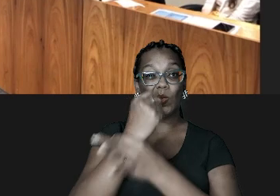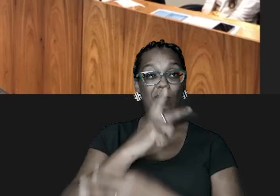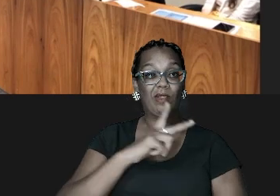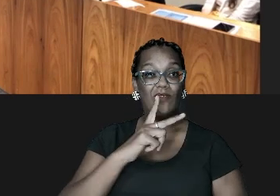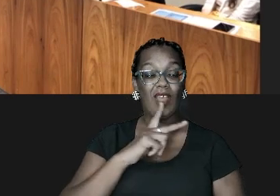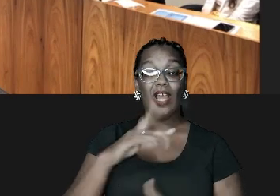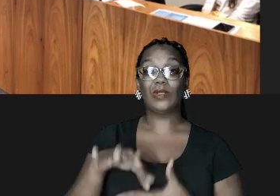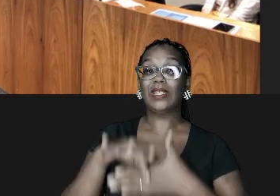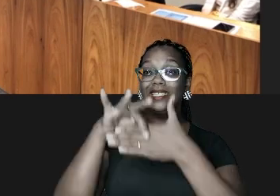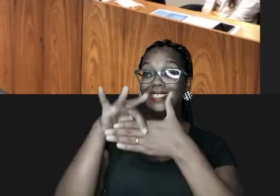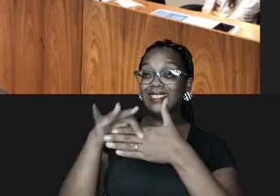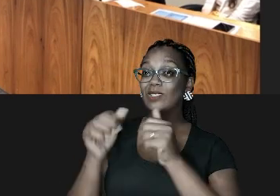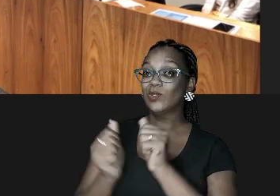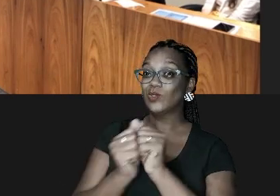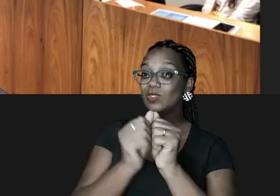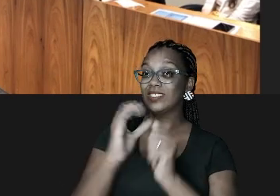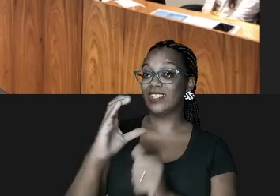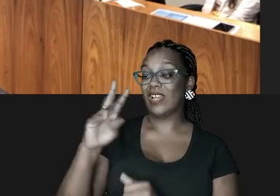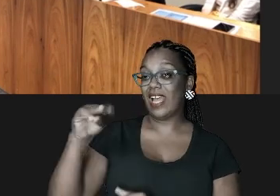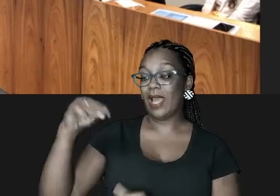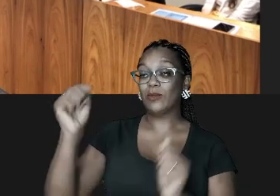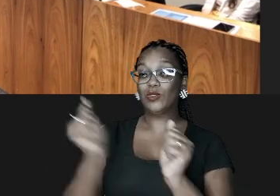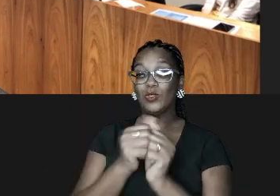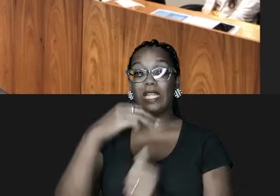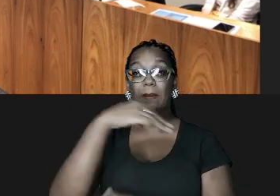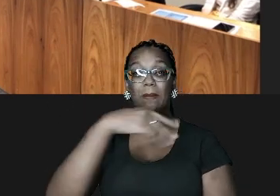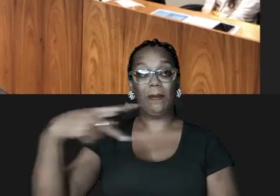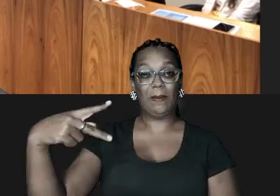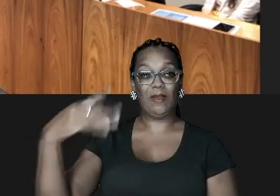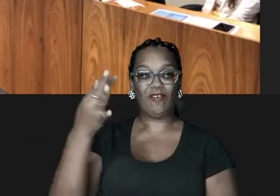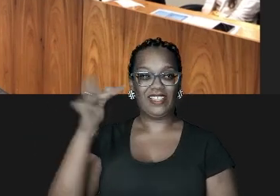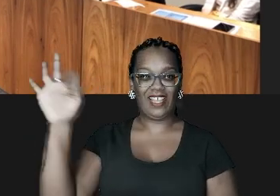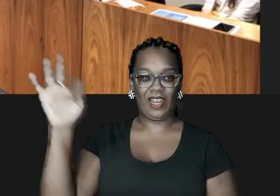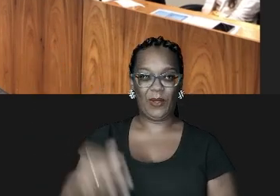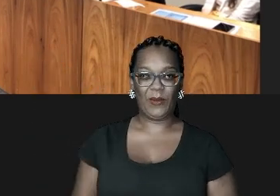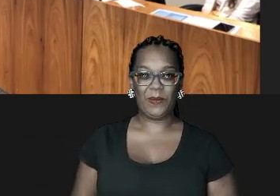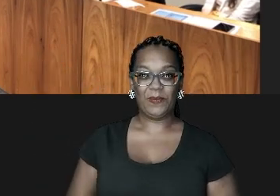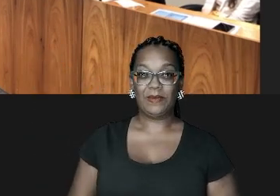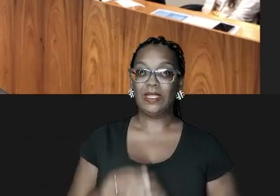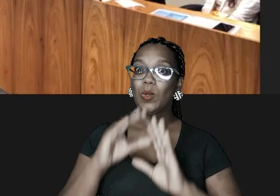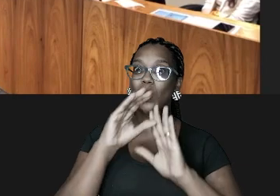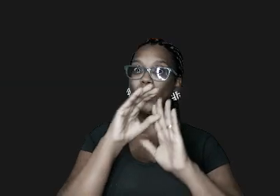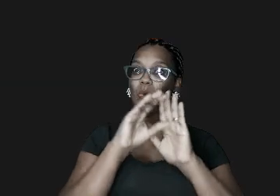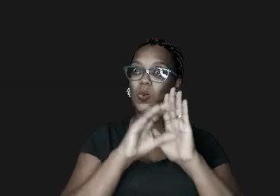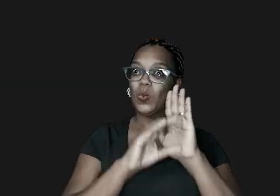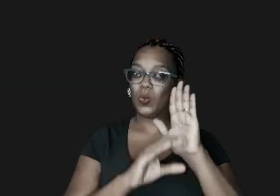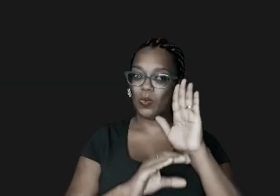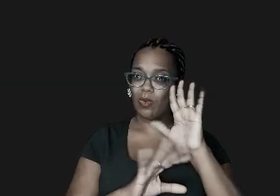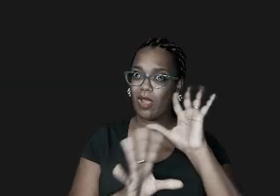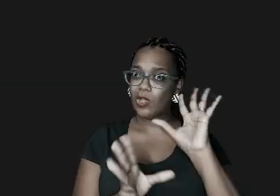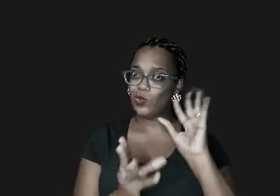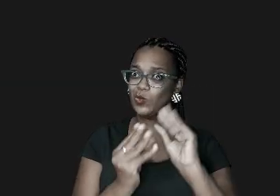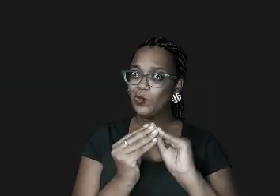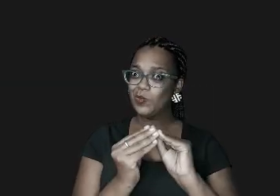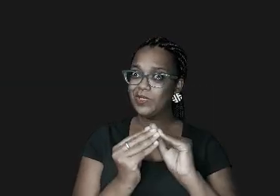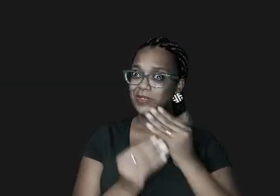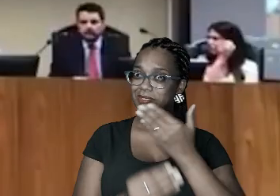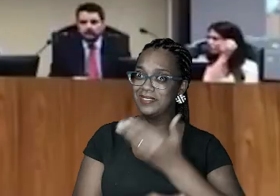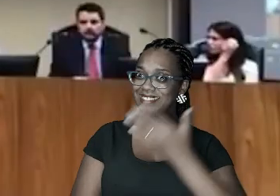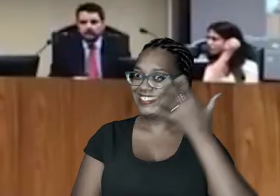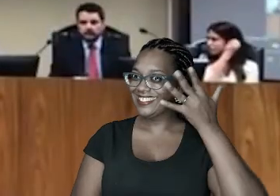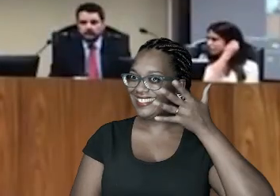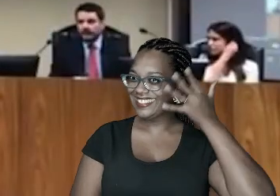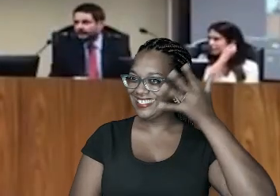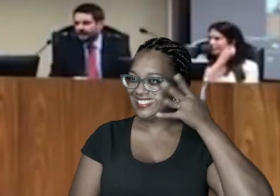e o primeiro coordenador do termo de cooperação da cvm com o Ministério Público Federal Este é um currículo